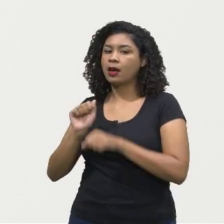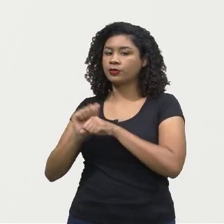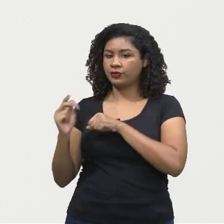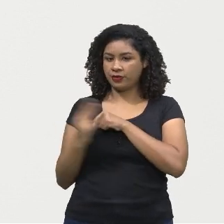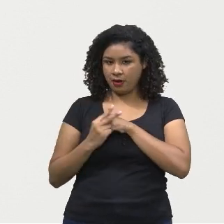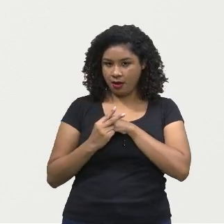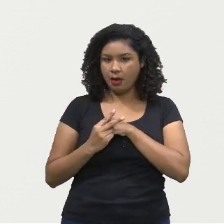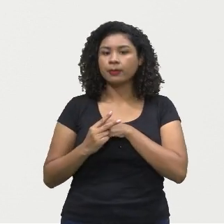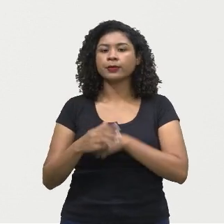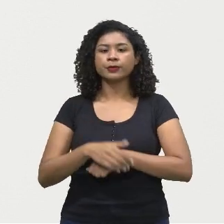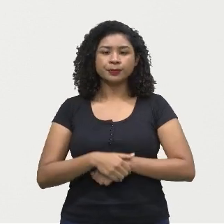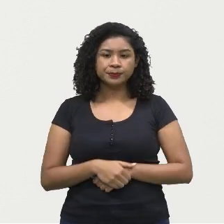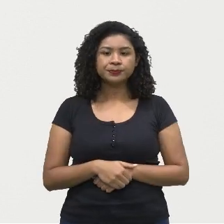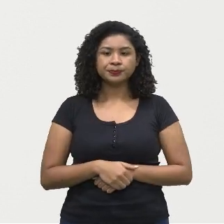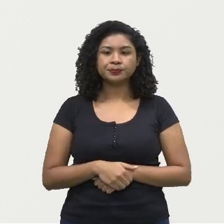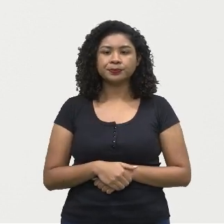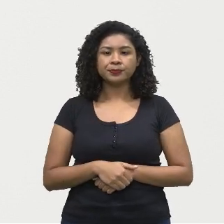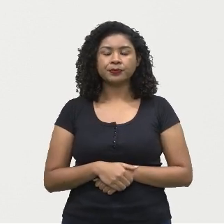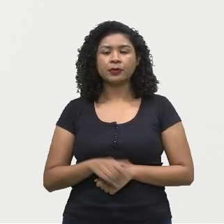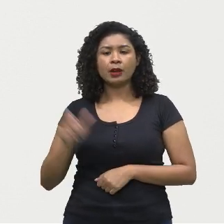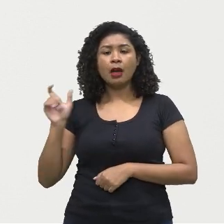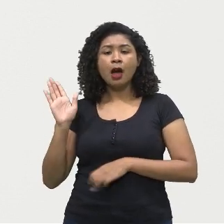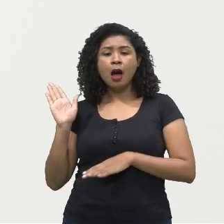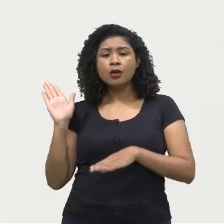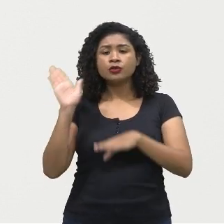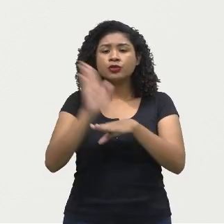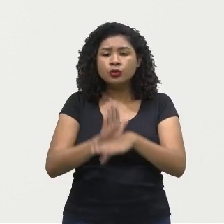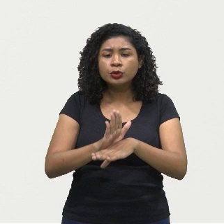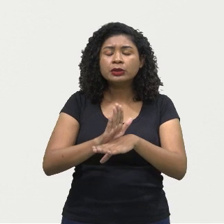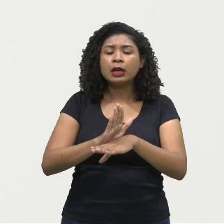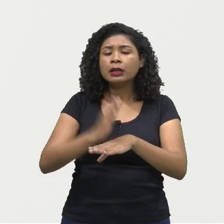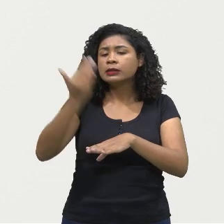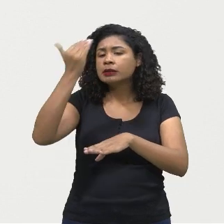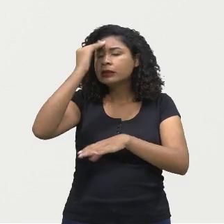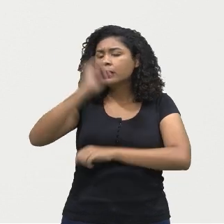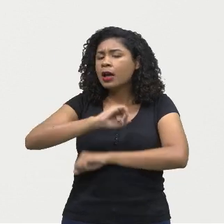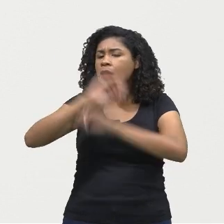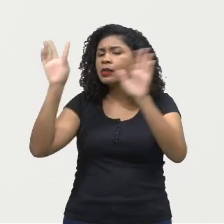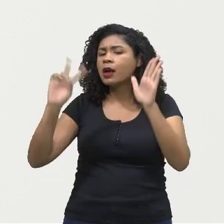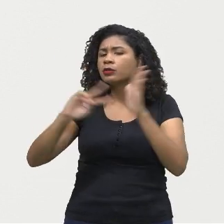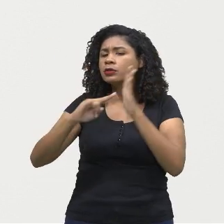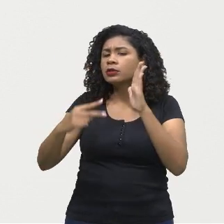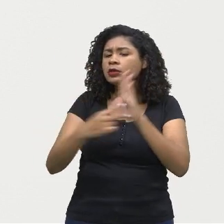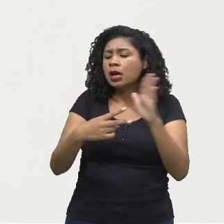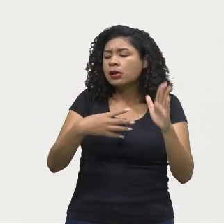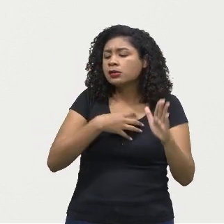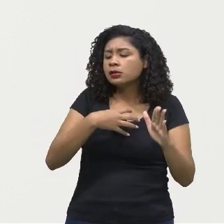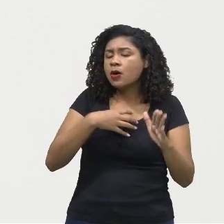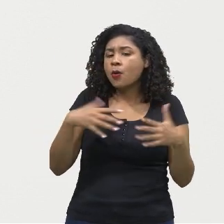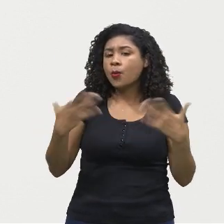dos advérbios, ajuda a estabelecer um sentido de quê, meus amores? Olha aí, qual é a